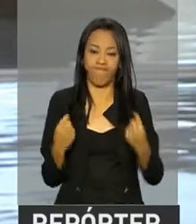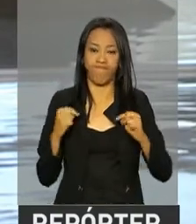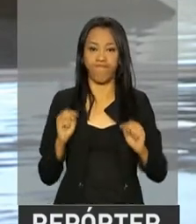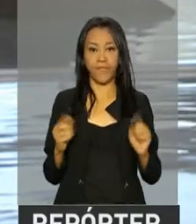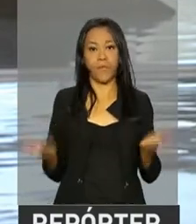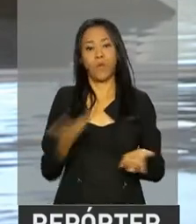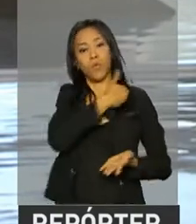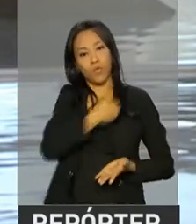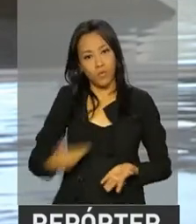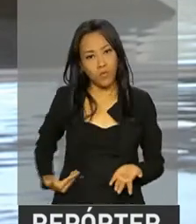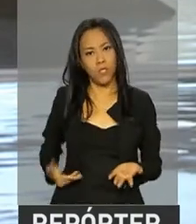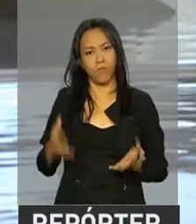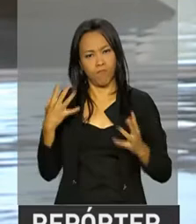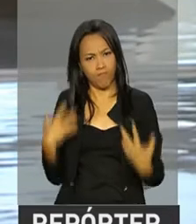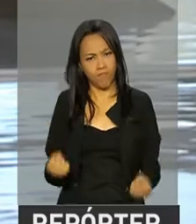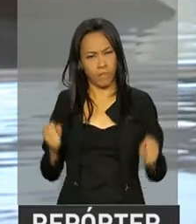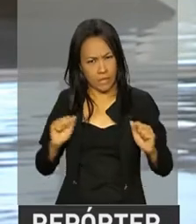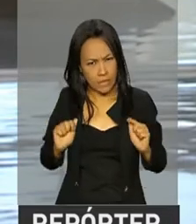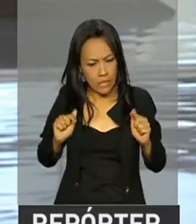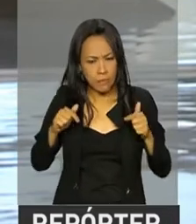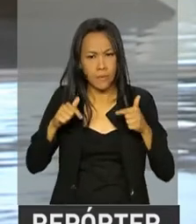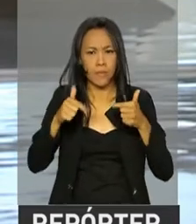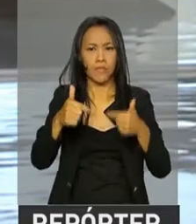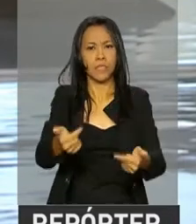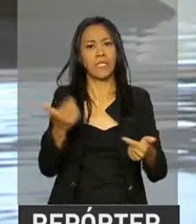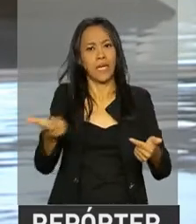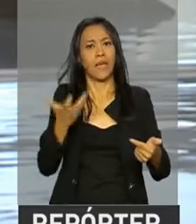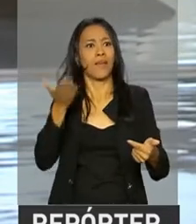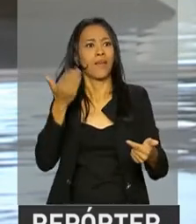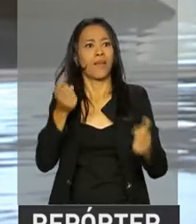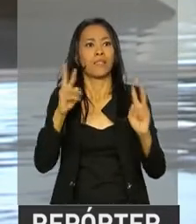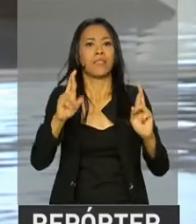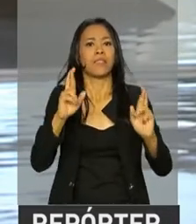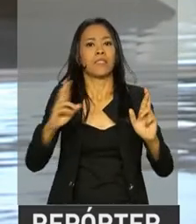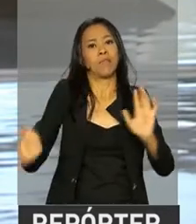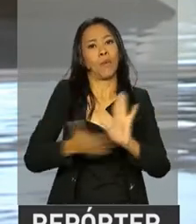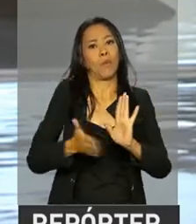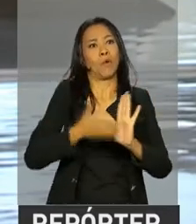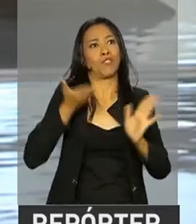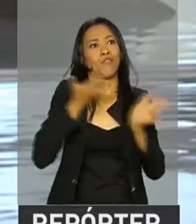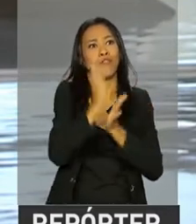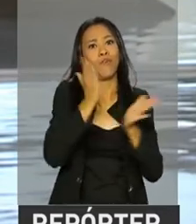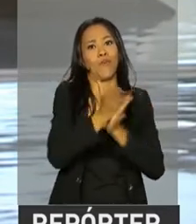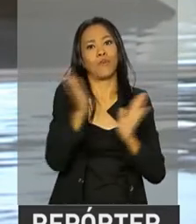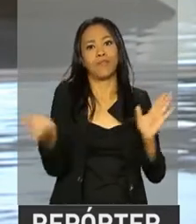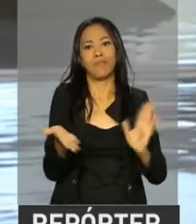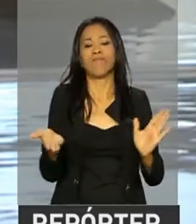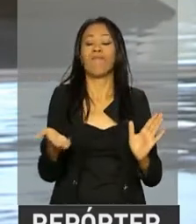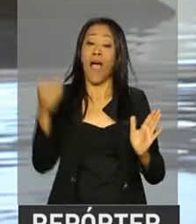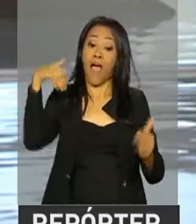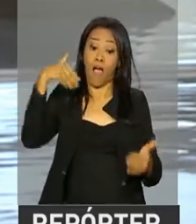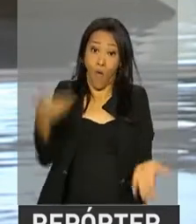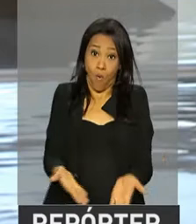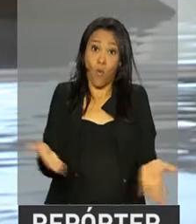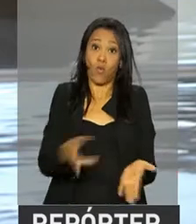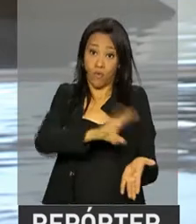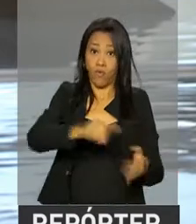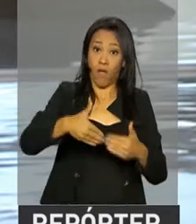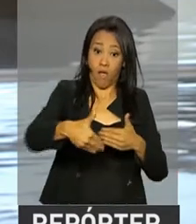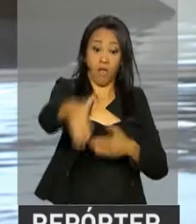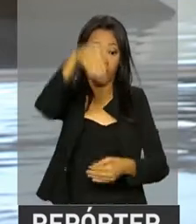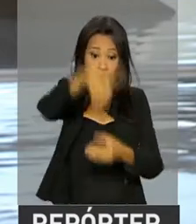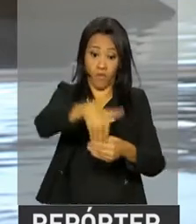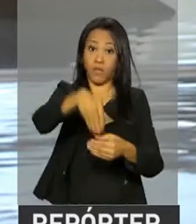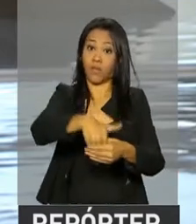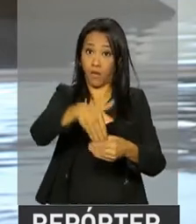segue empenhado na aprovação dessas propostas essa medida deve ser votada ainda hoje começar a